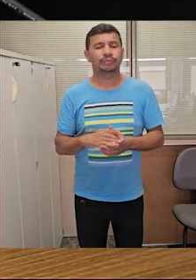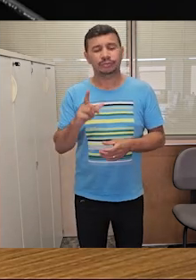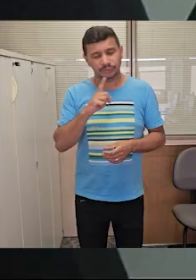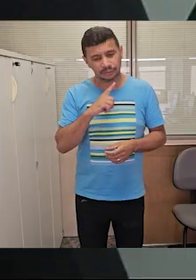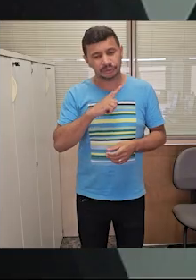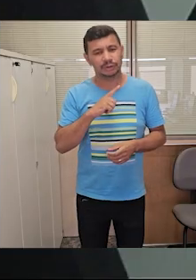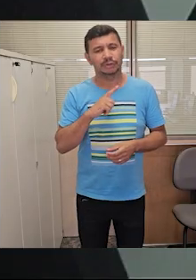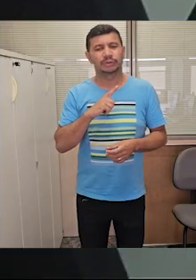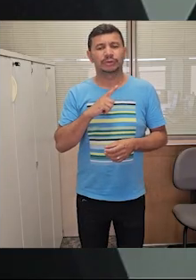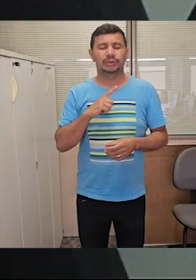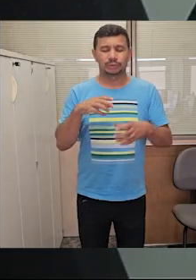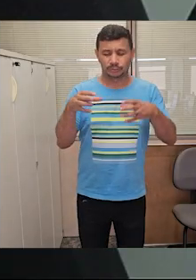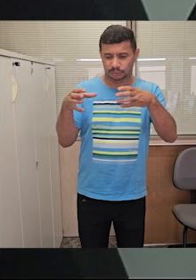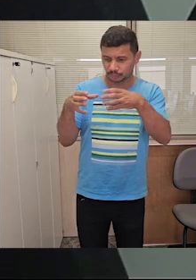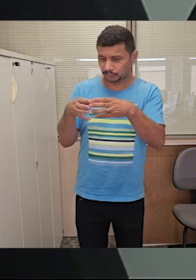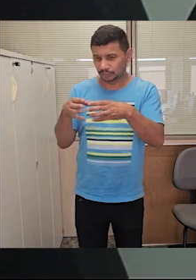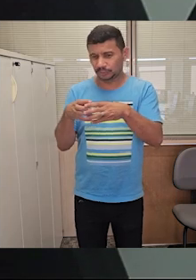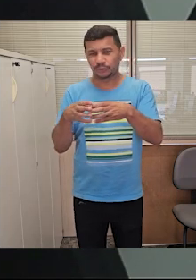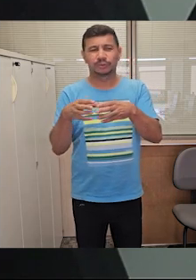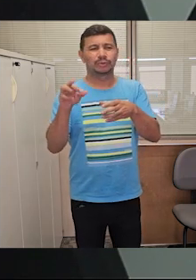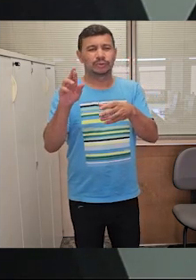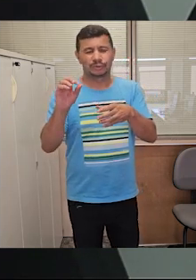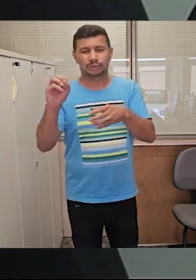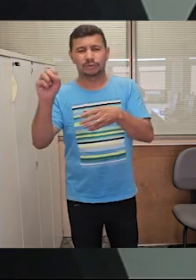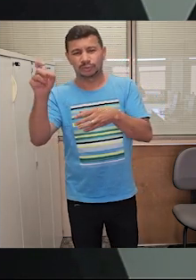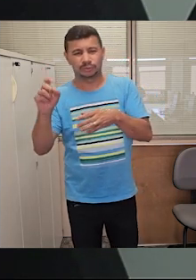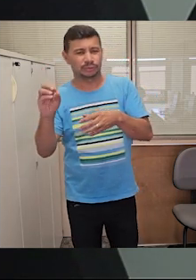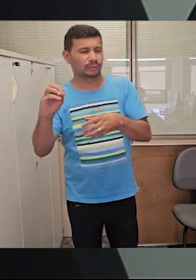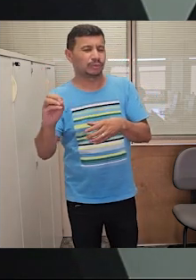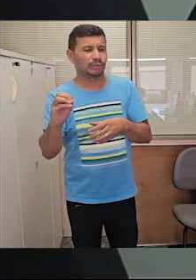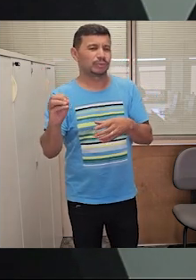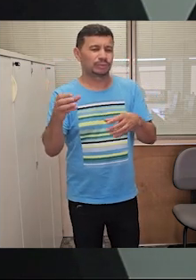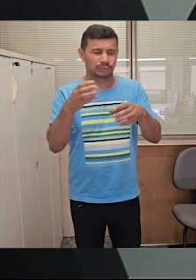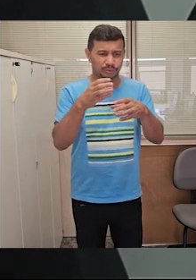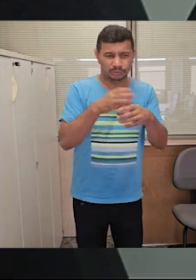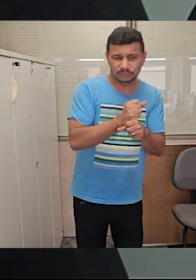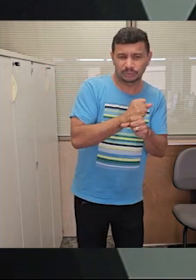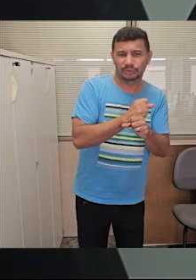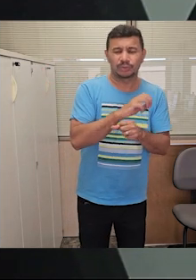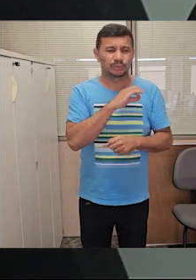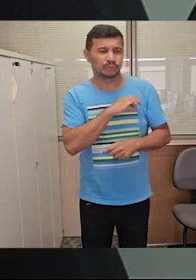o movimento intersindical anti-arroxo contra o arroxo dos salários, né?